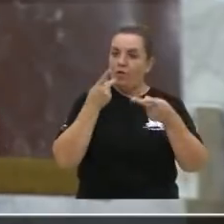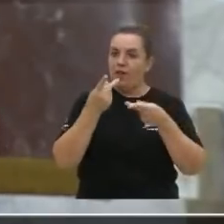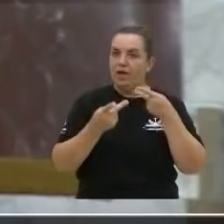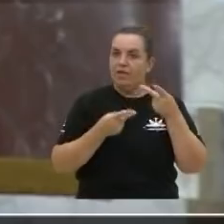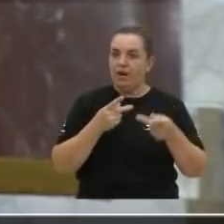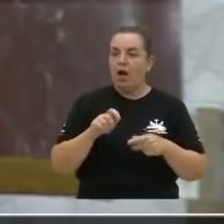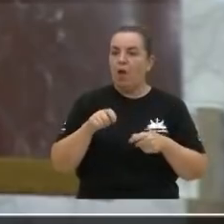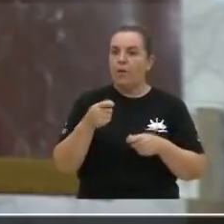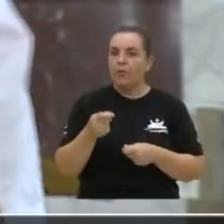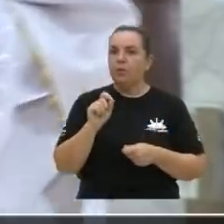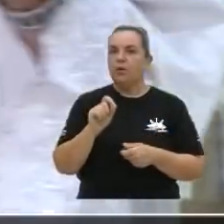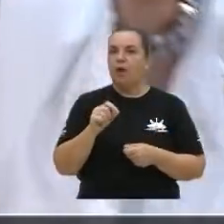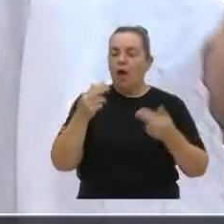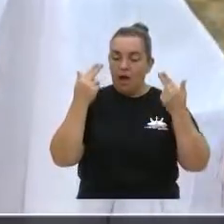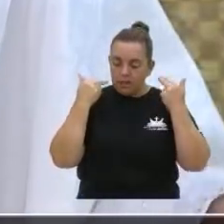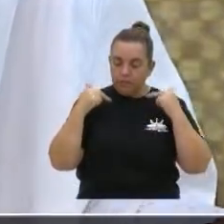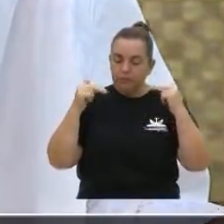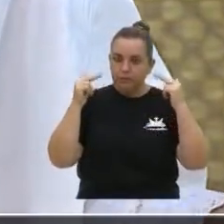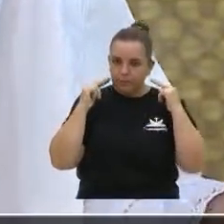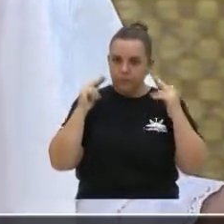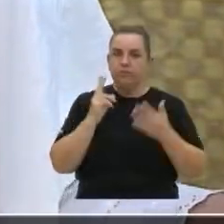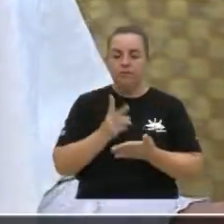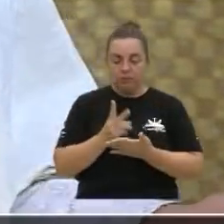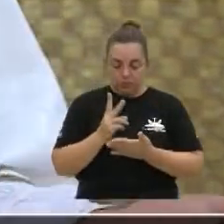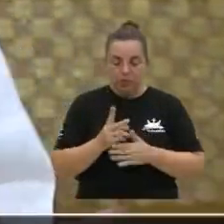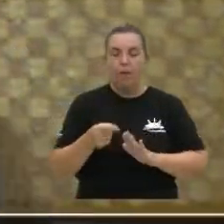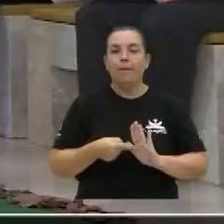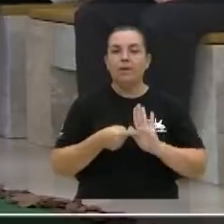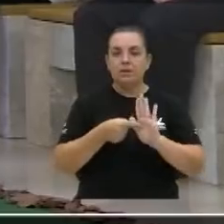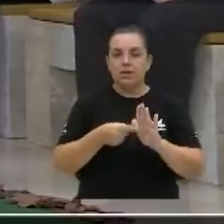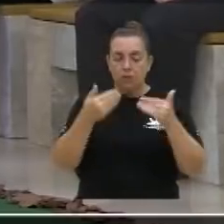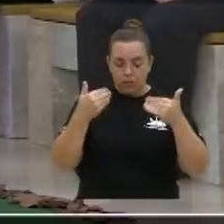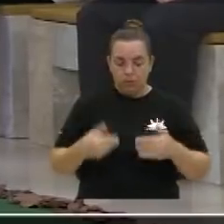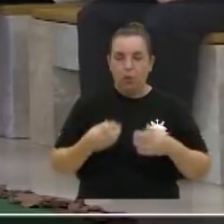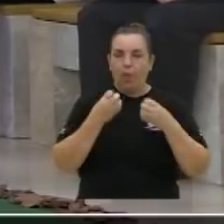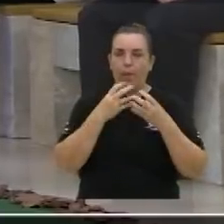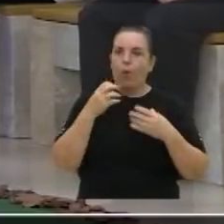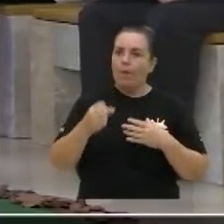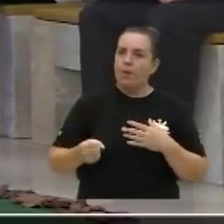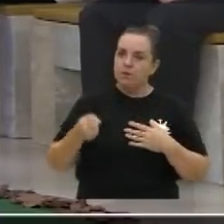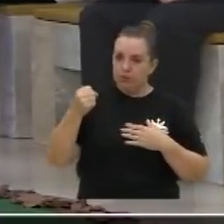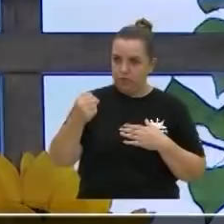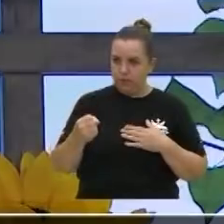ovelhas e continua a se apresentar: eu sou o bom pastor.